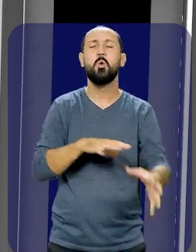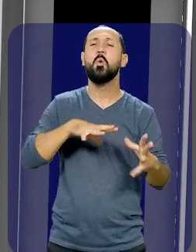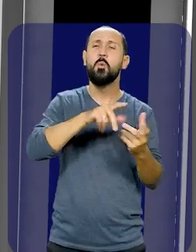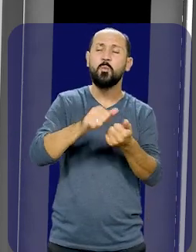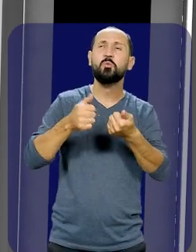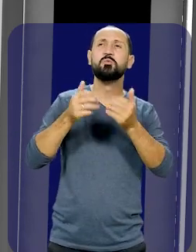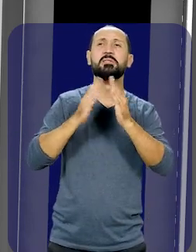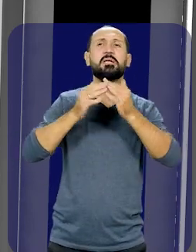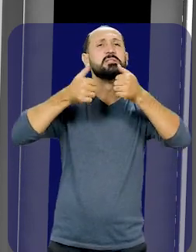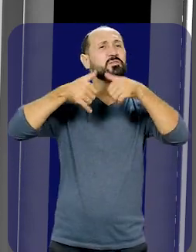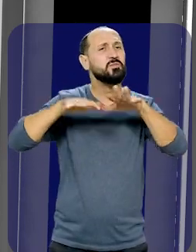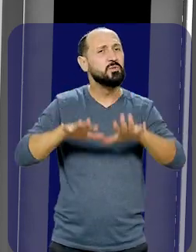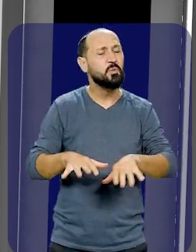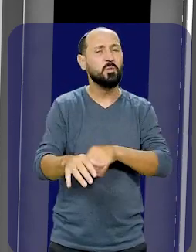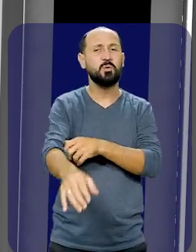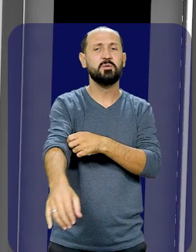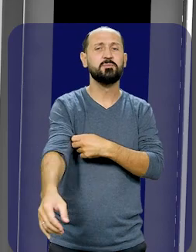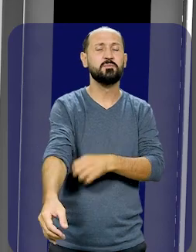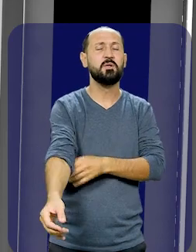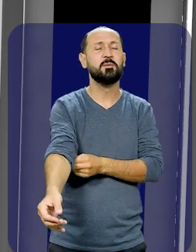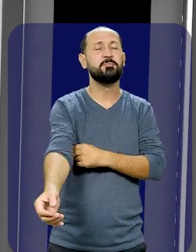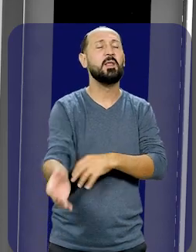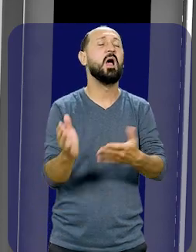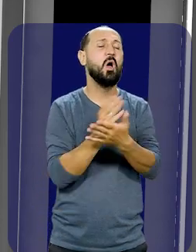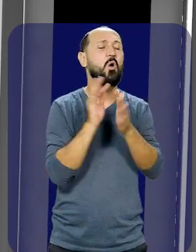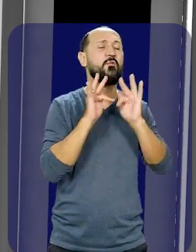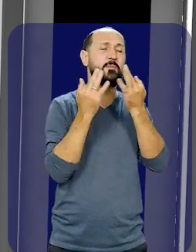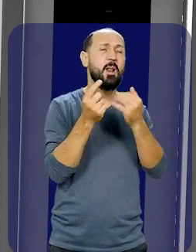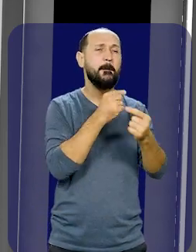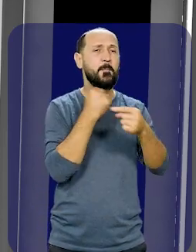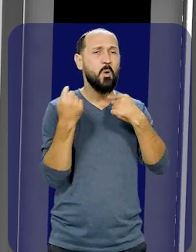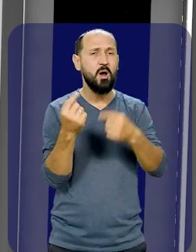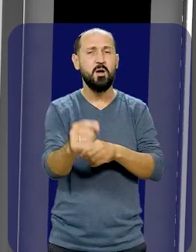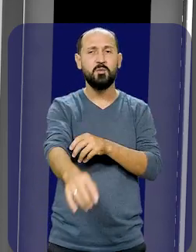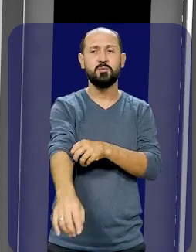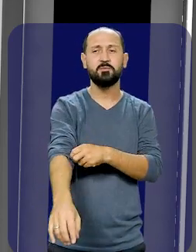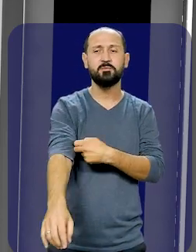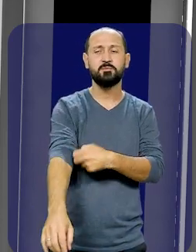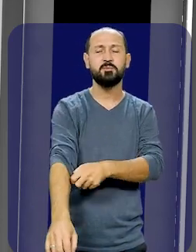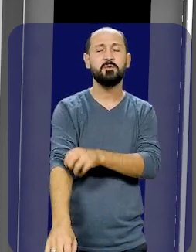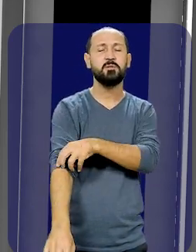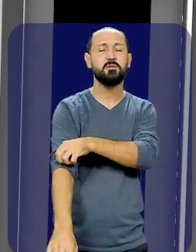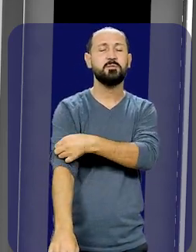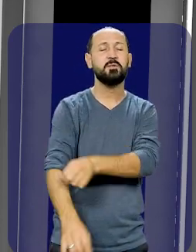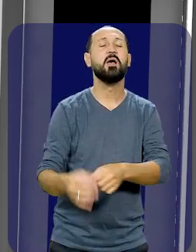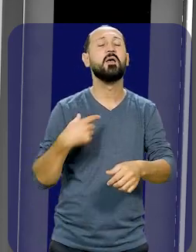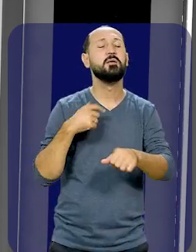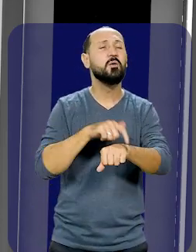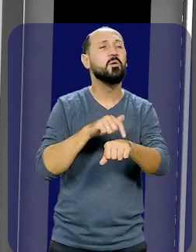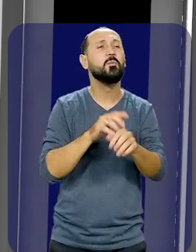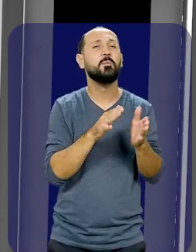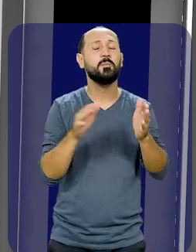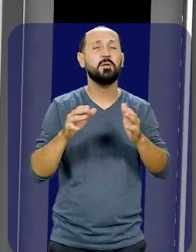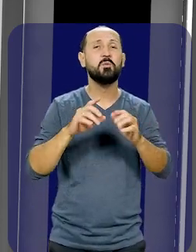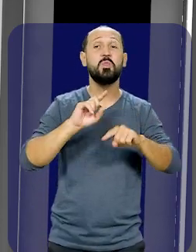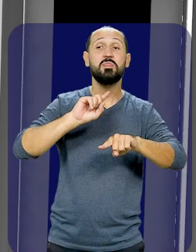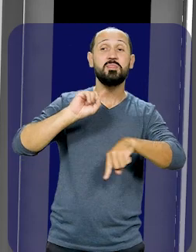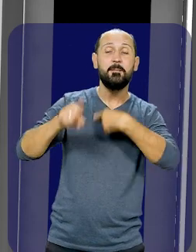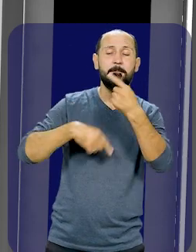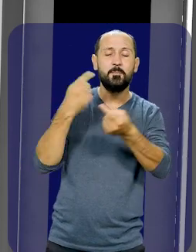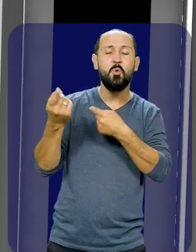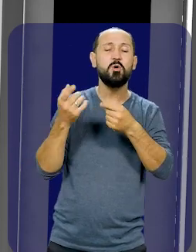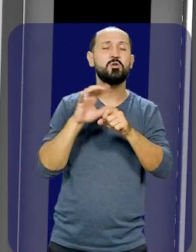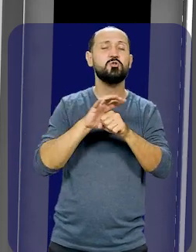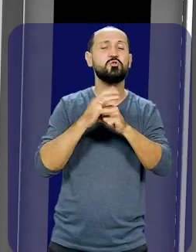gente ficou em casa, teve gente que perdeu suas famílias, né? E agora a gente está vivendo a síndrome pós-Covid.